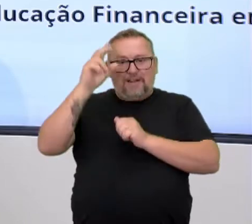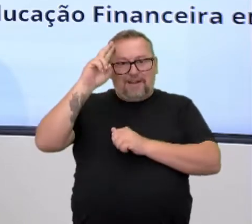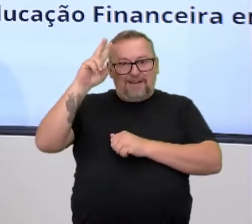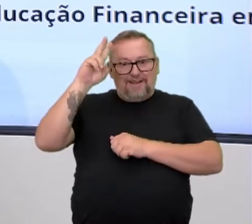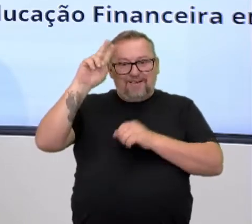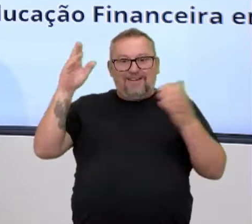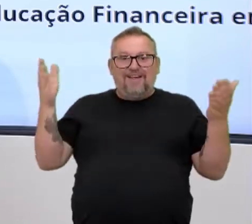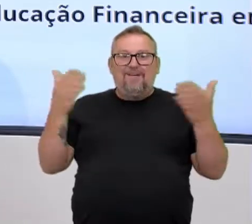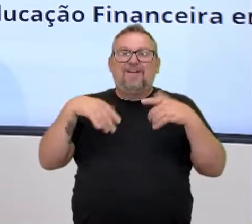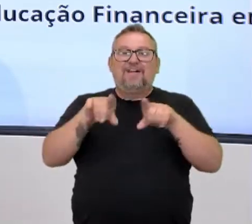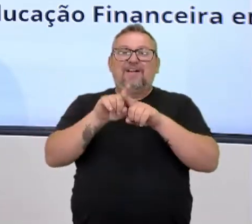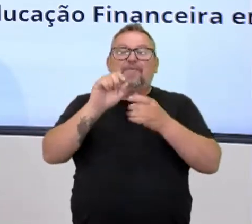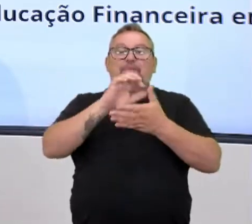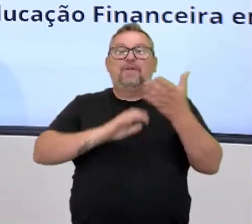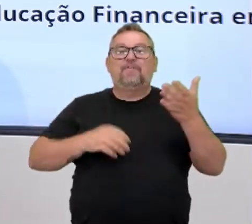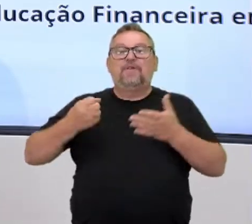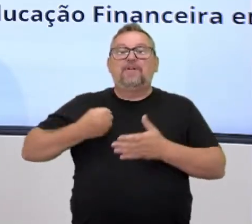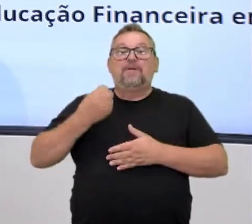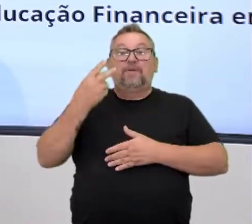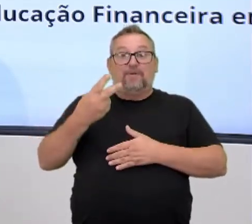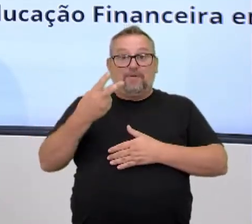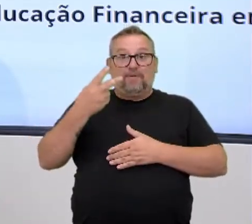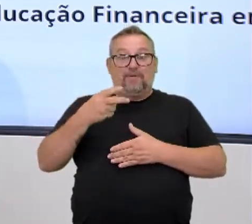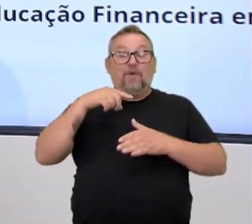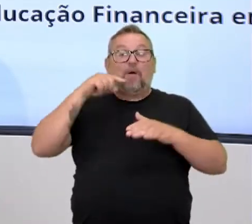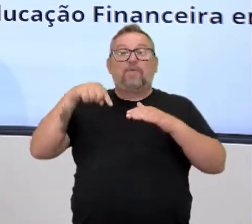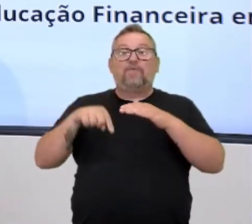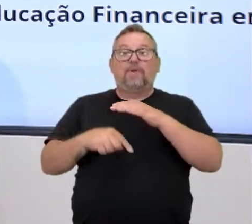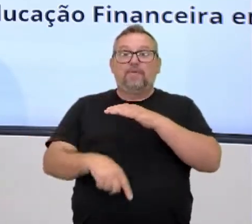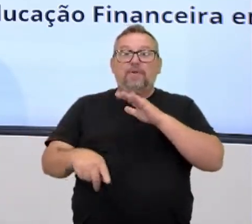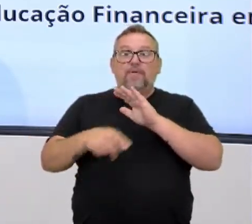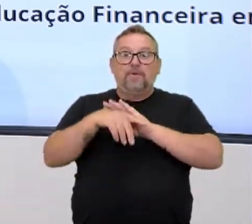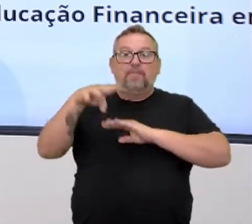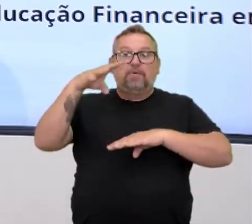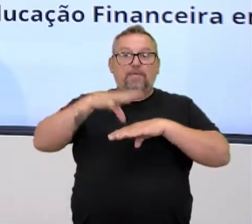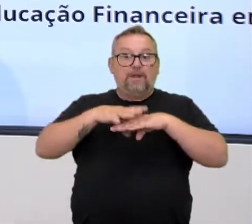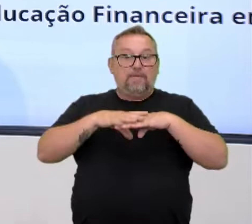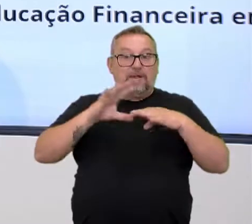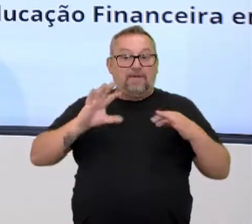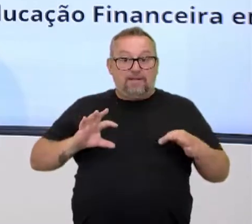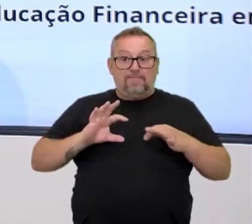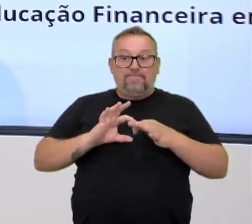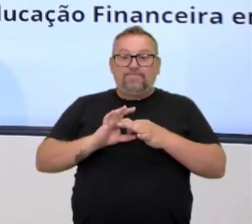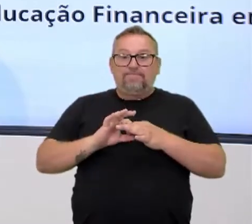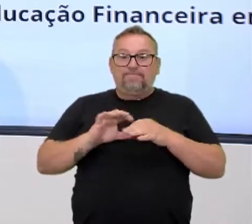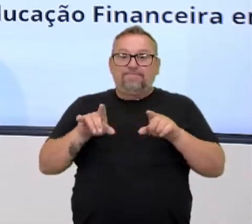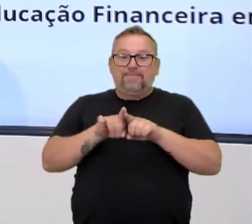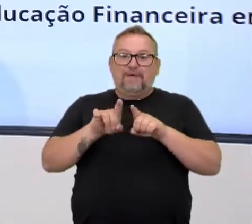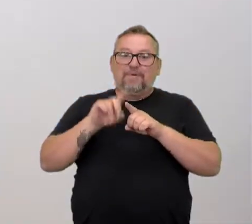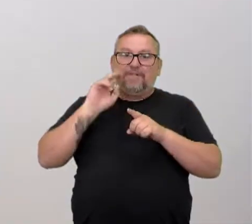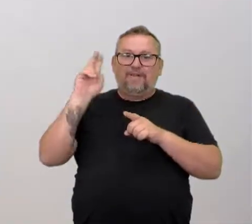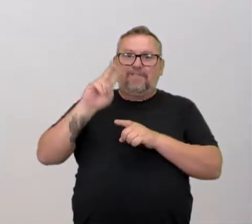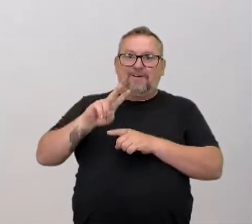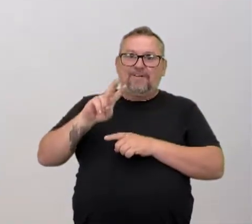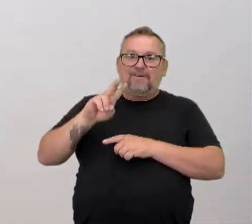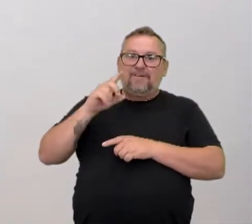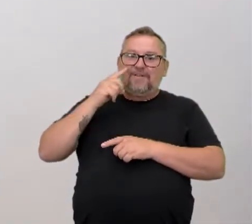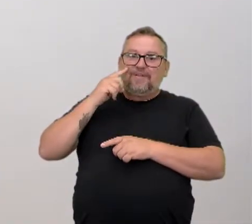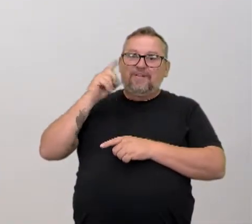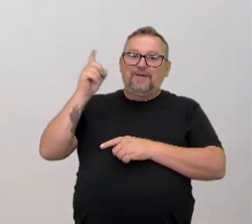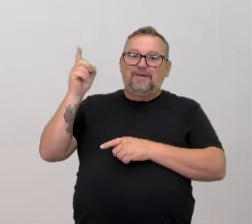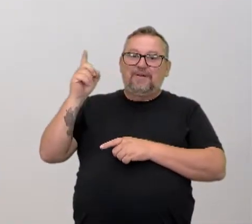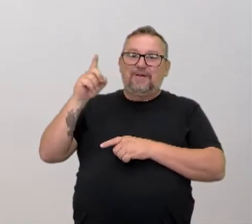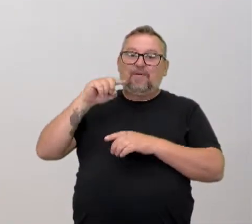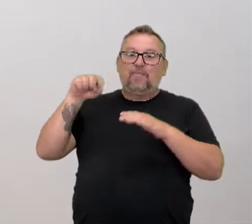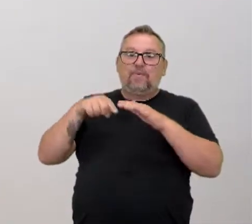Agora estamos indo para a atividade 2 do nosso aprofundamento Matemática Conectada. Aqui na lousa, né, vocês estão vendo, o